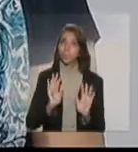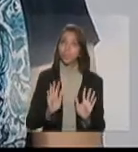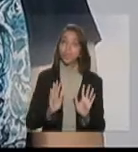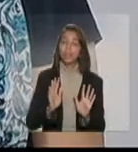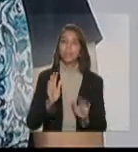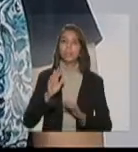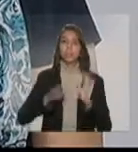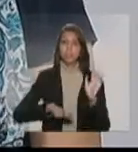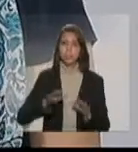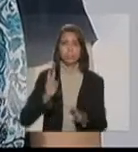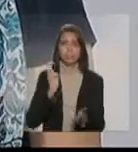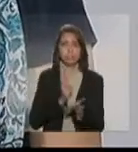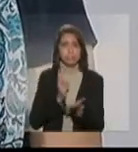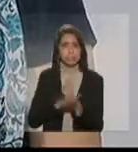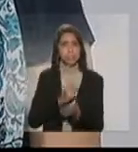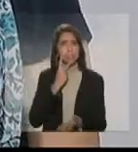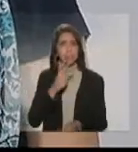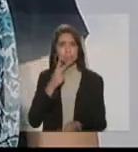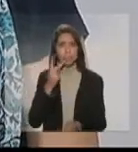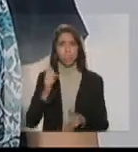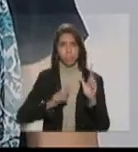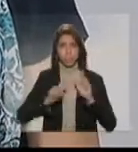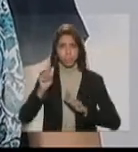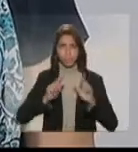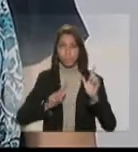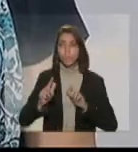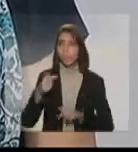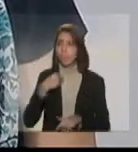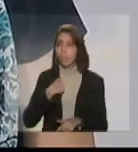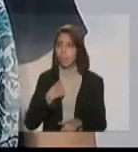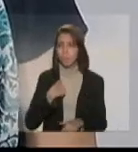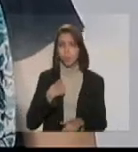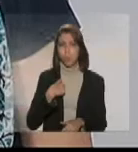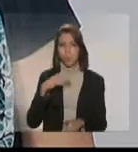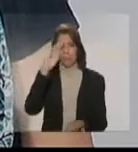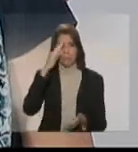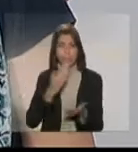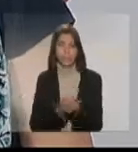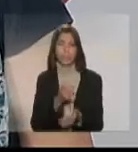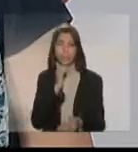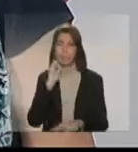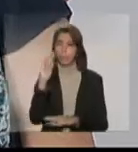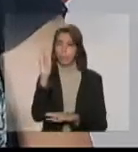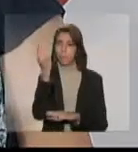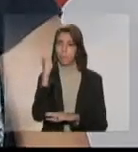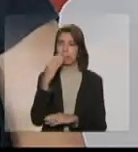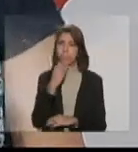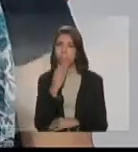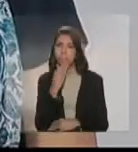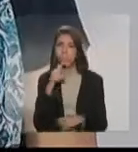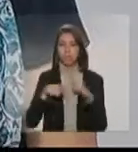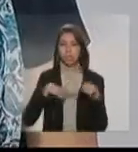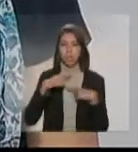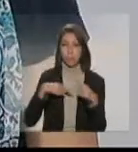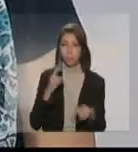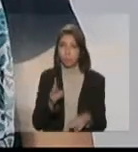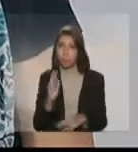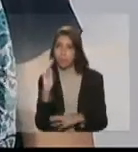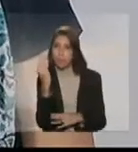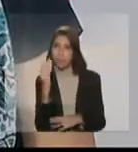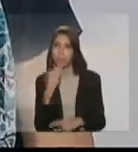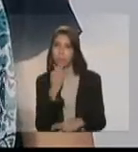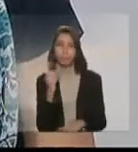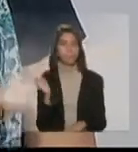mas eu sempre friso isso quando eu vou nos programas falar sobre esse assunto eu não acredito que para o que nós nasce torto morre torto eu